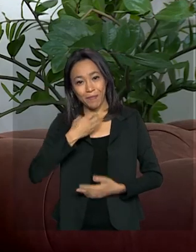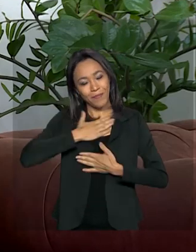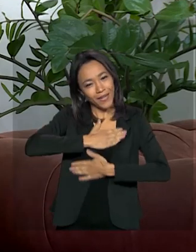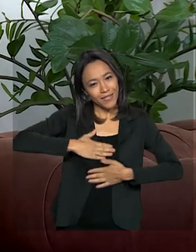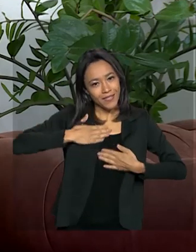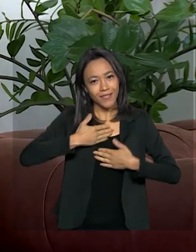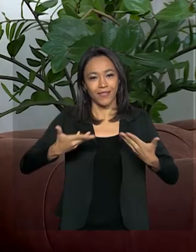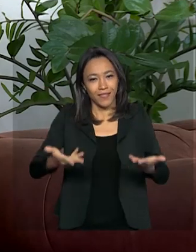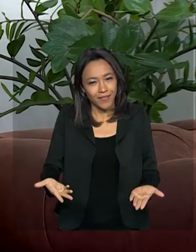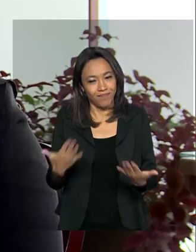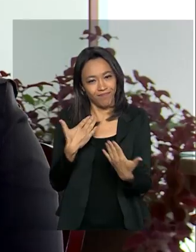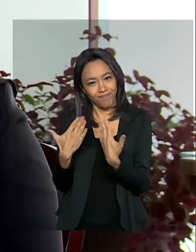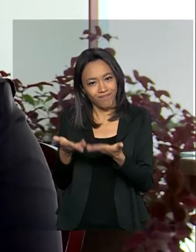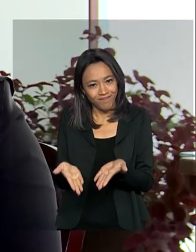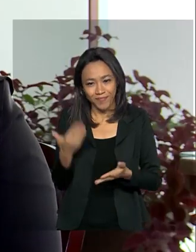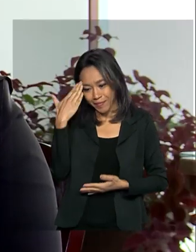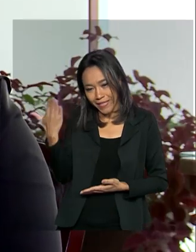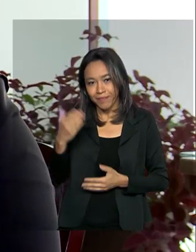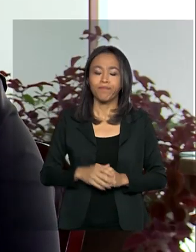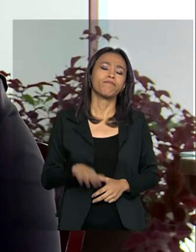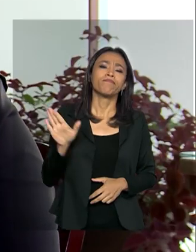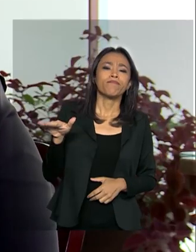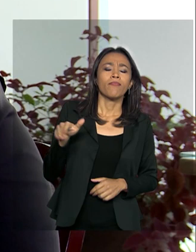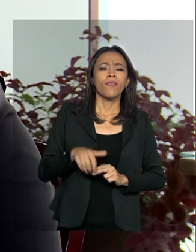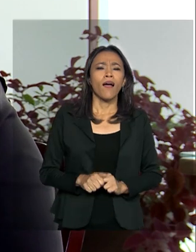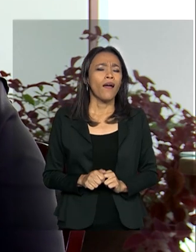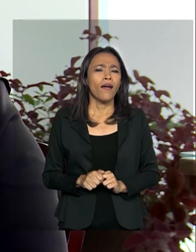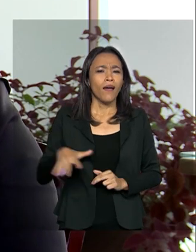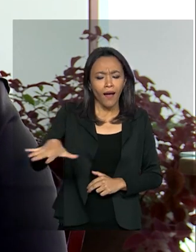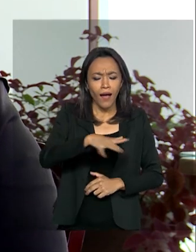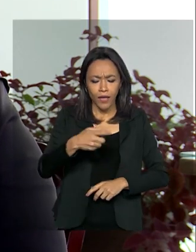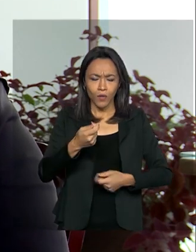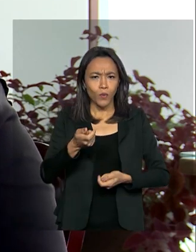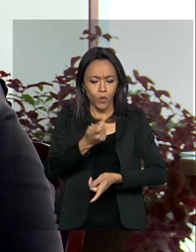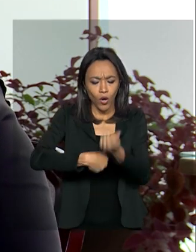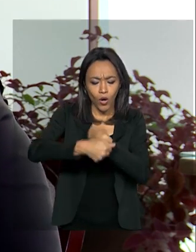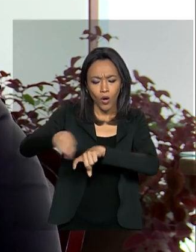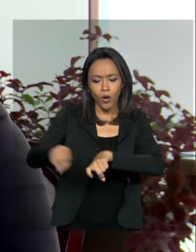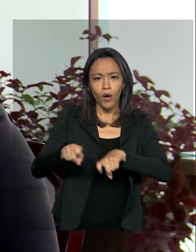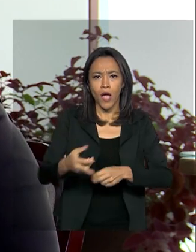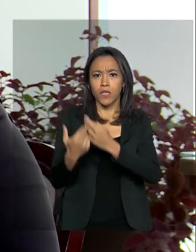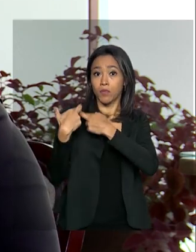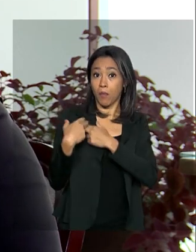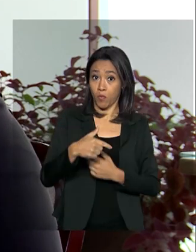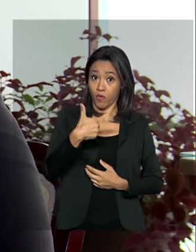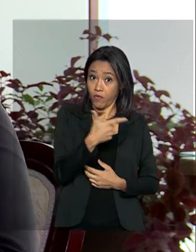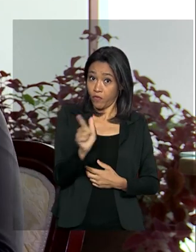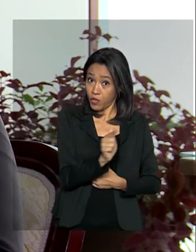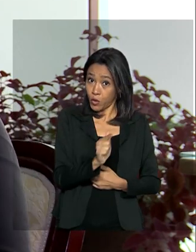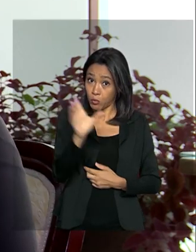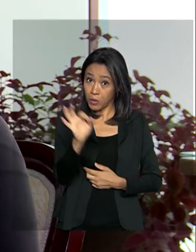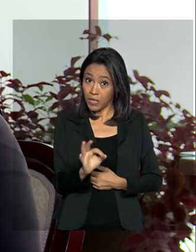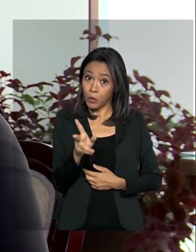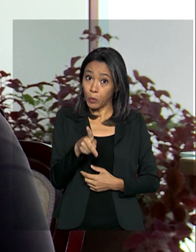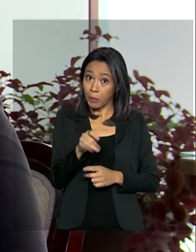um prazer poder falar com vocês muito obrigada é ministra o agronegócio é responsável por vinte e dois por cento do pib brasileiro é um